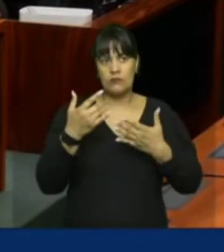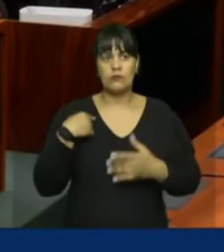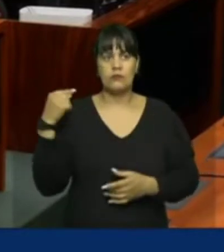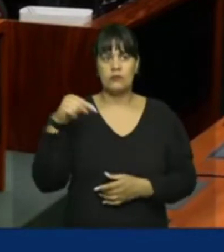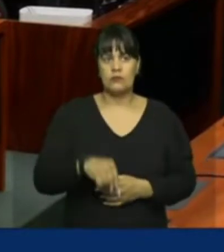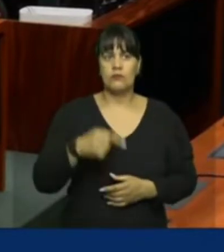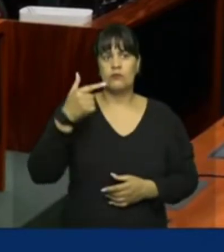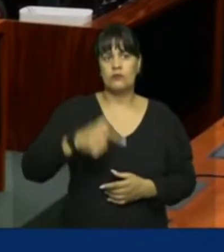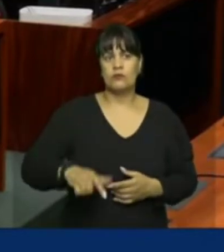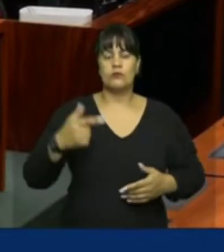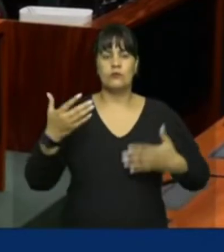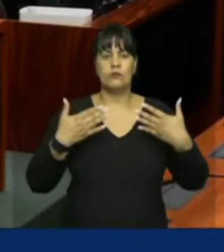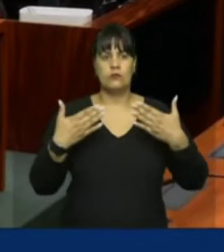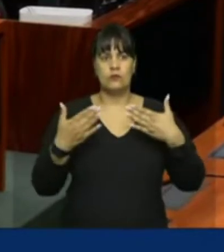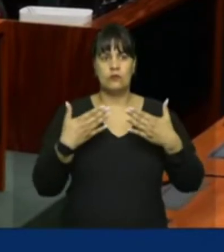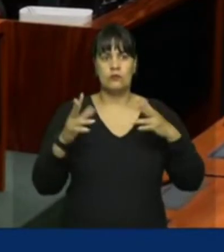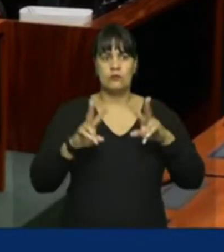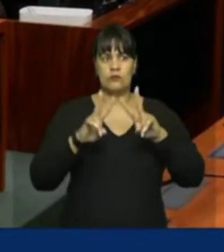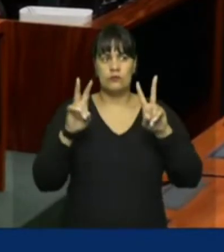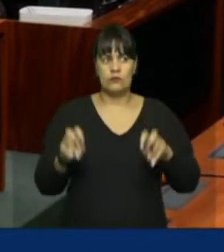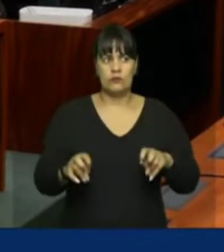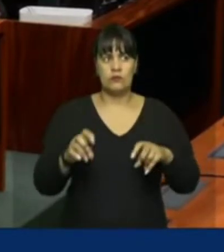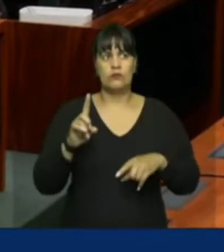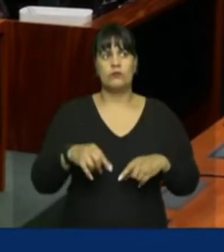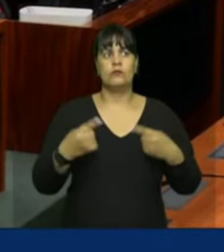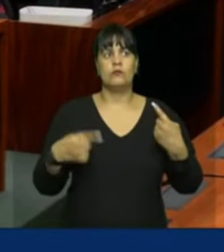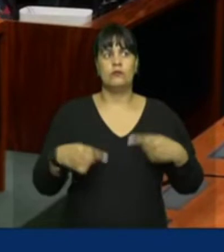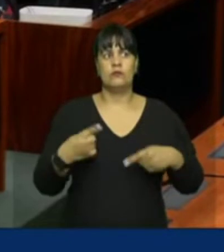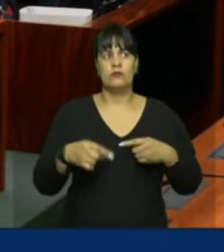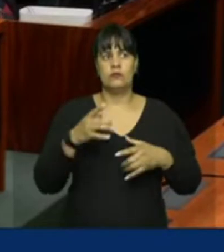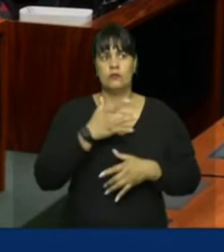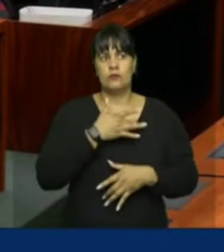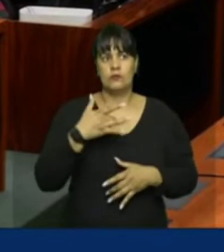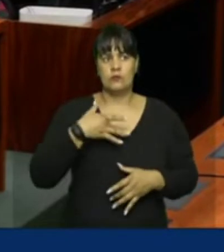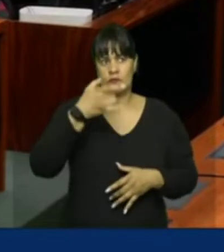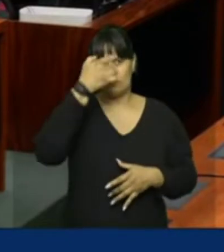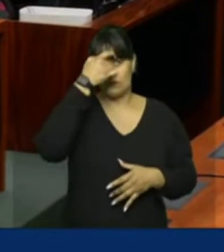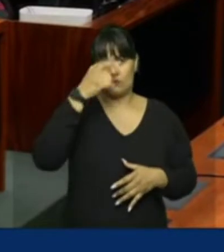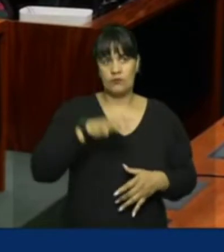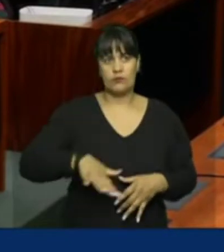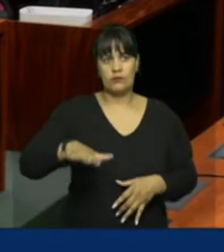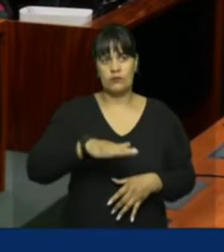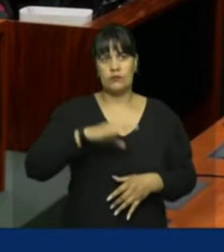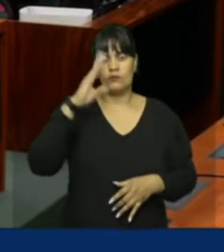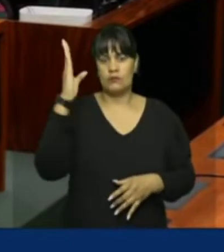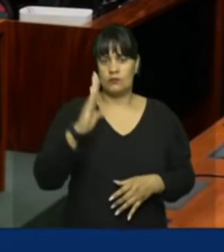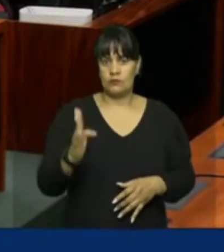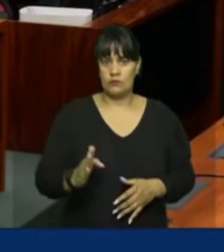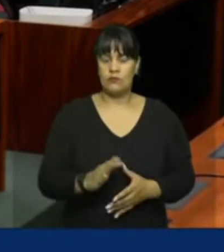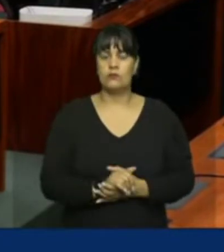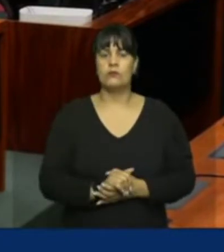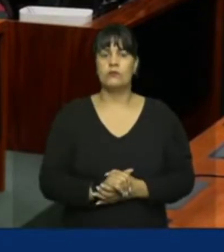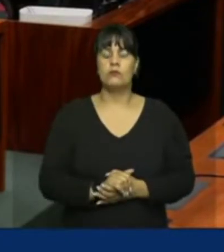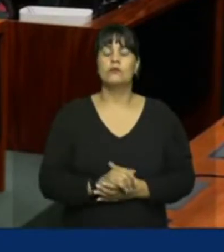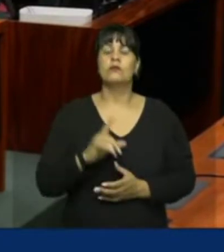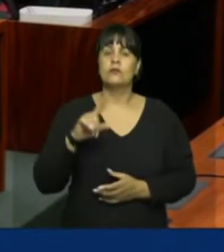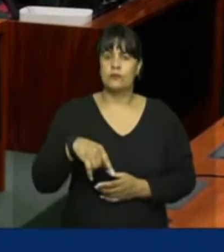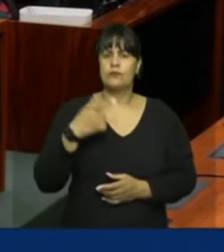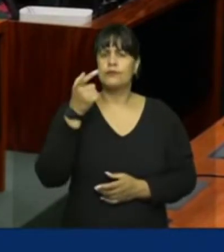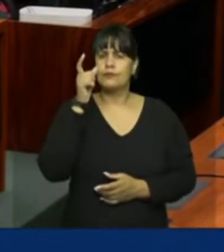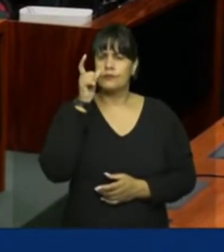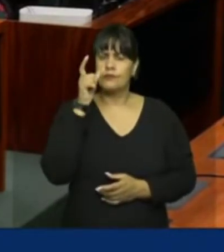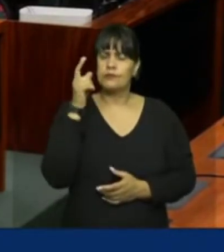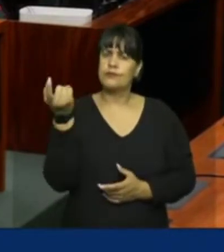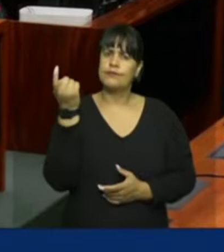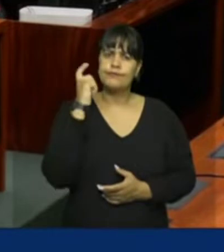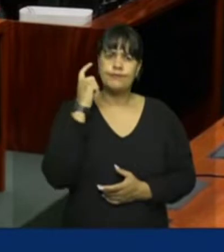debate falando sobre a política de saúde mental no Brasil. E é interessante pensar, e os